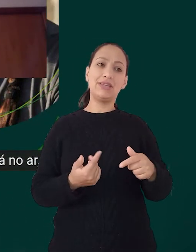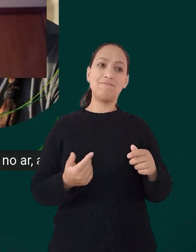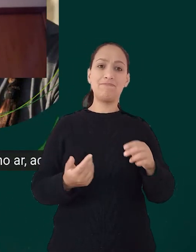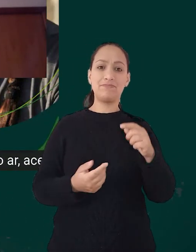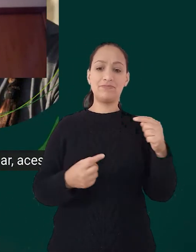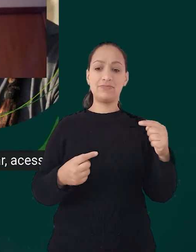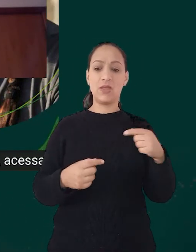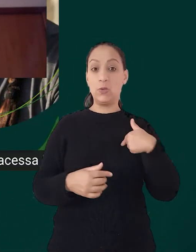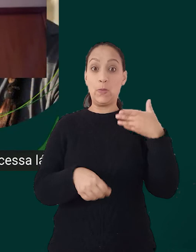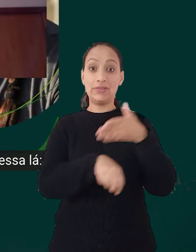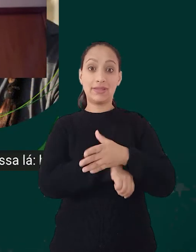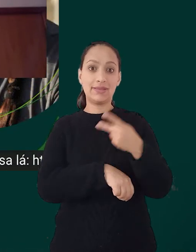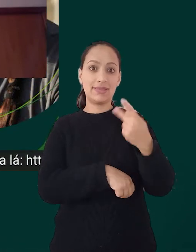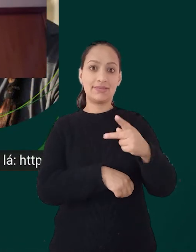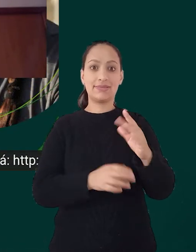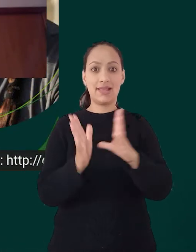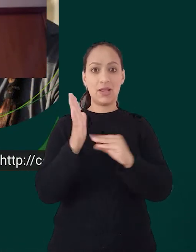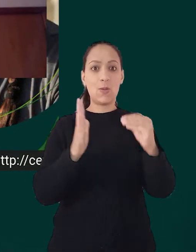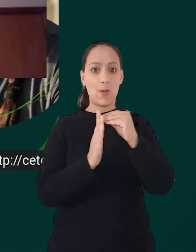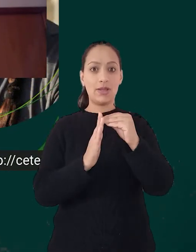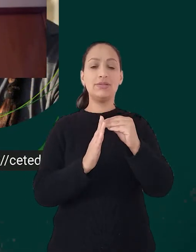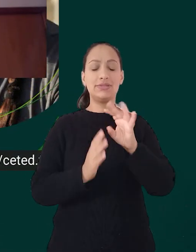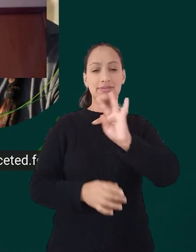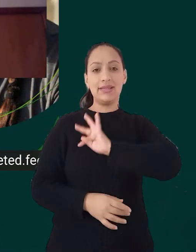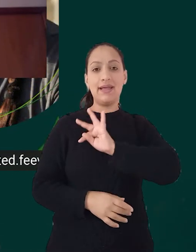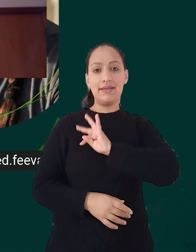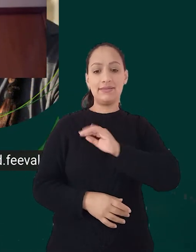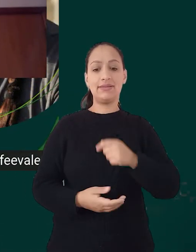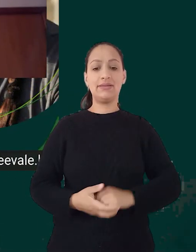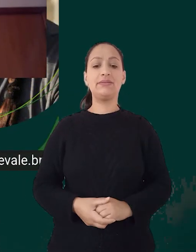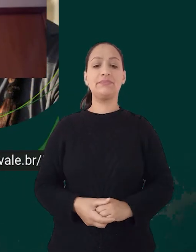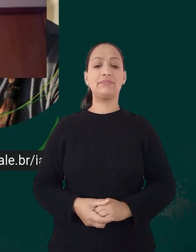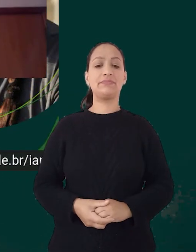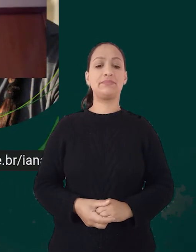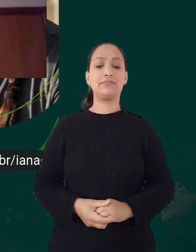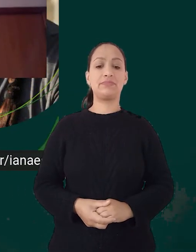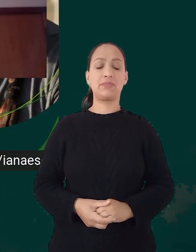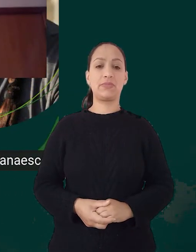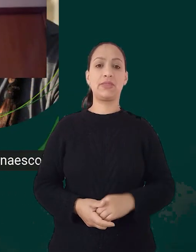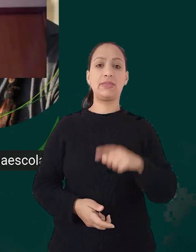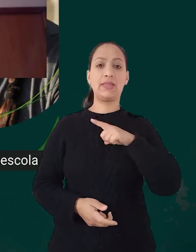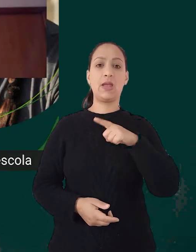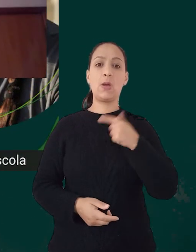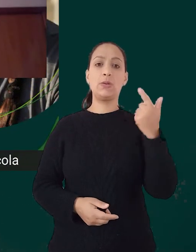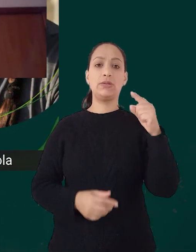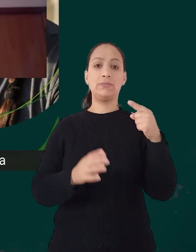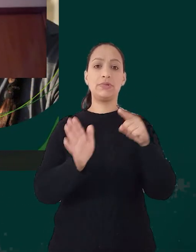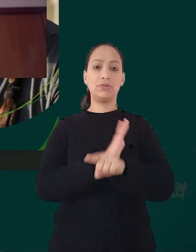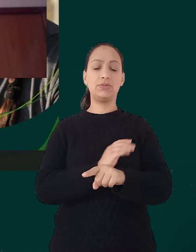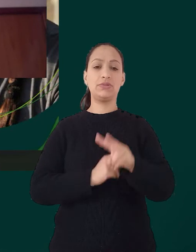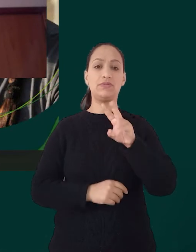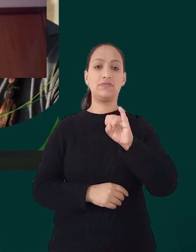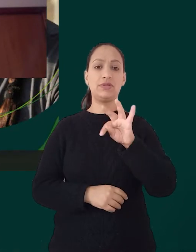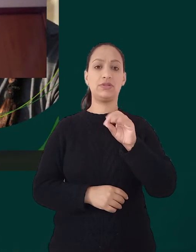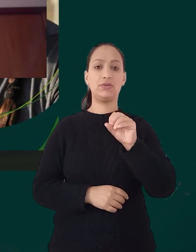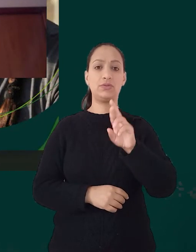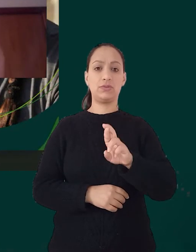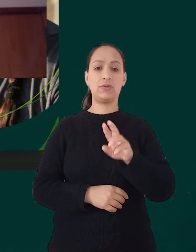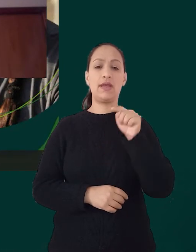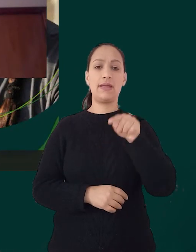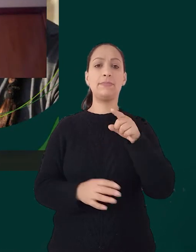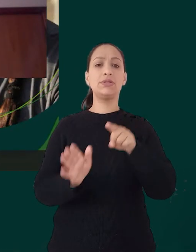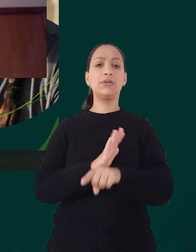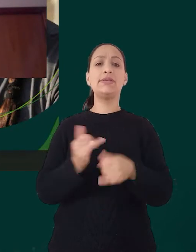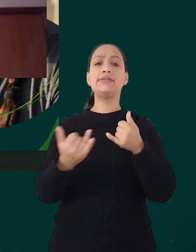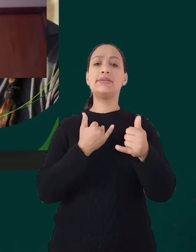entrei nessa linguagem mais técnica. Uhum. Olha, tem mais uma pergunta aqui, o Vitor, ele está perguntando, por